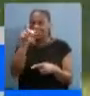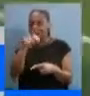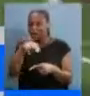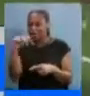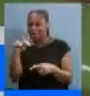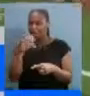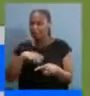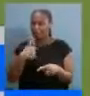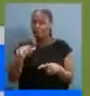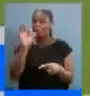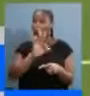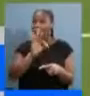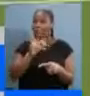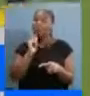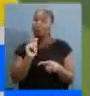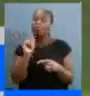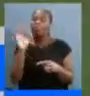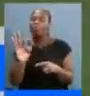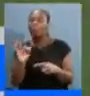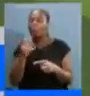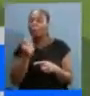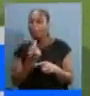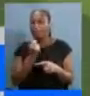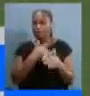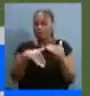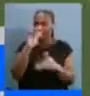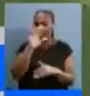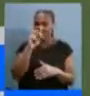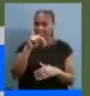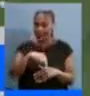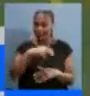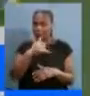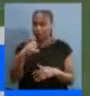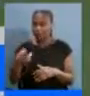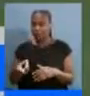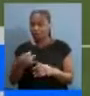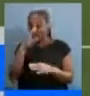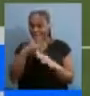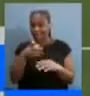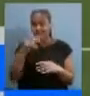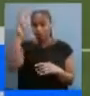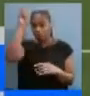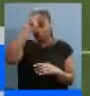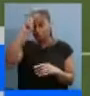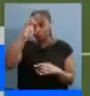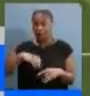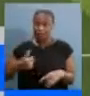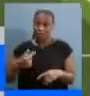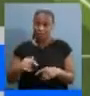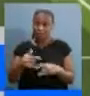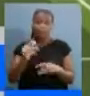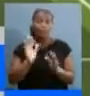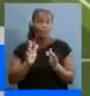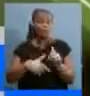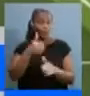verde encontra se no quarto lugar com 4 pontos para qualificar se focando em 2019 realiza-se no egito tabu verde traduz